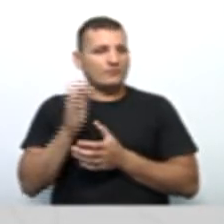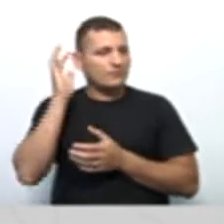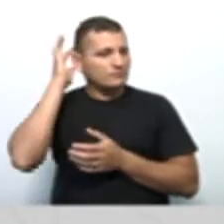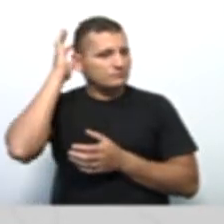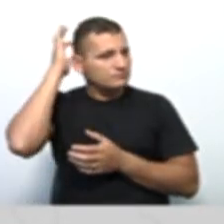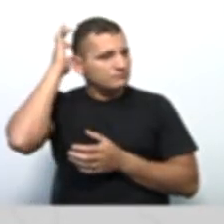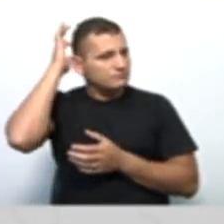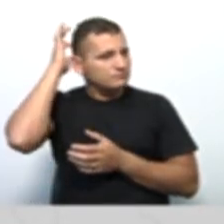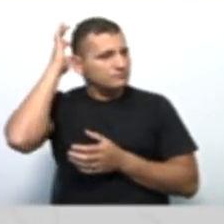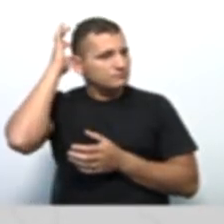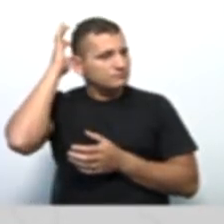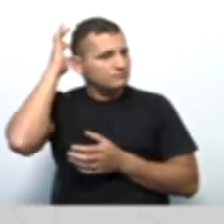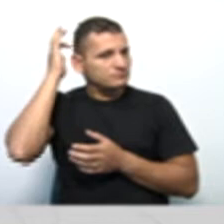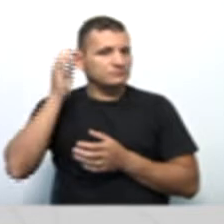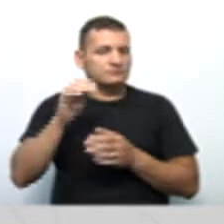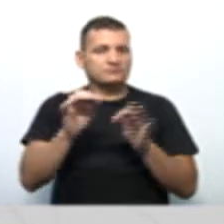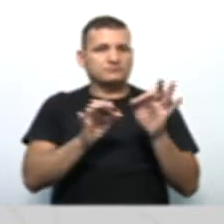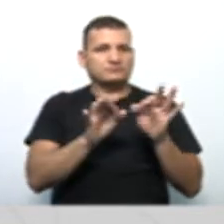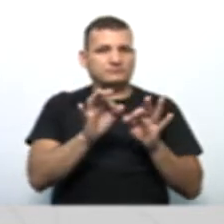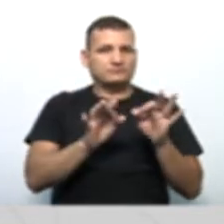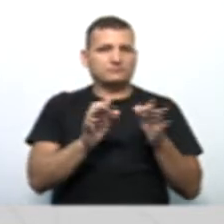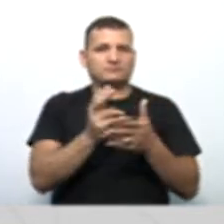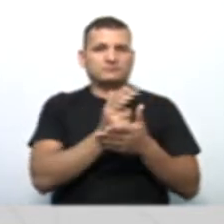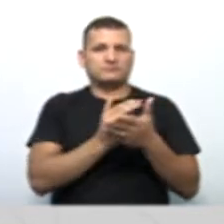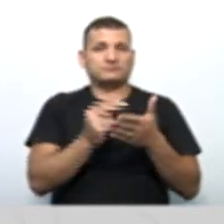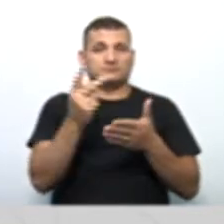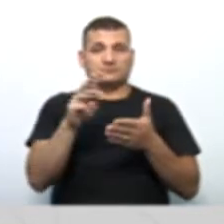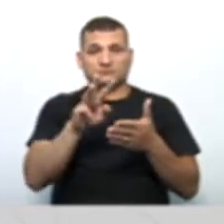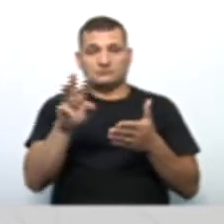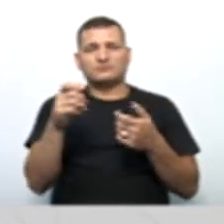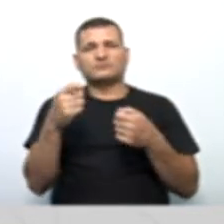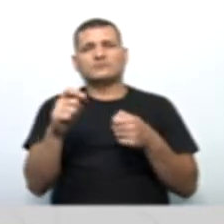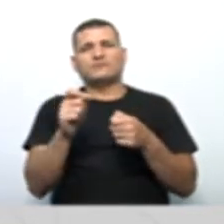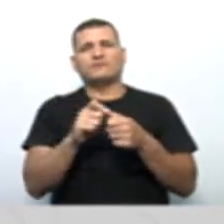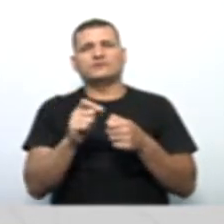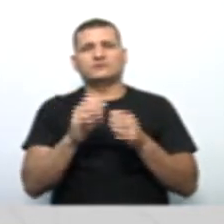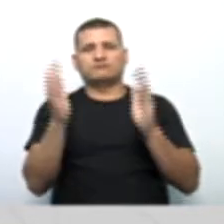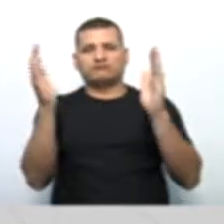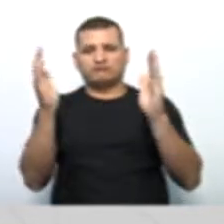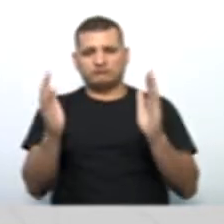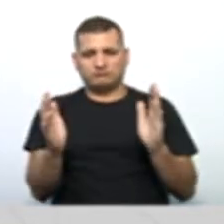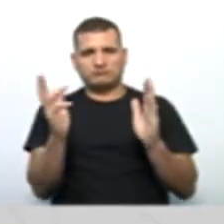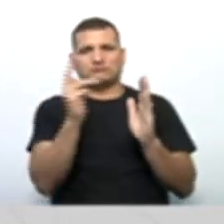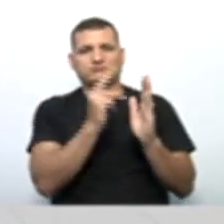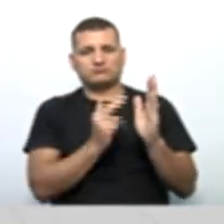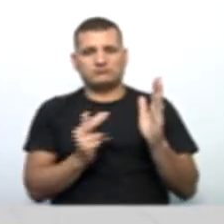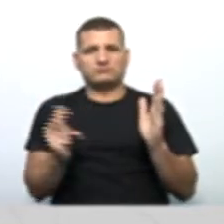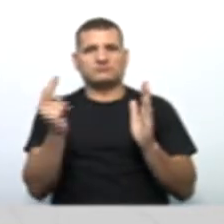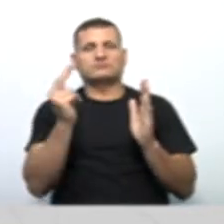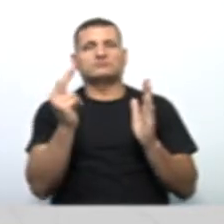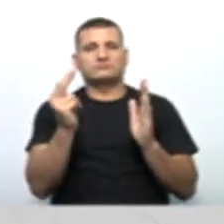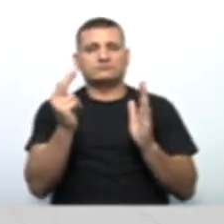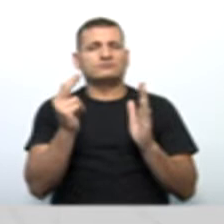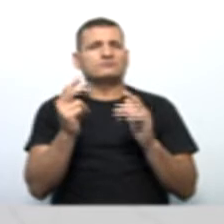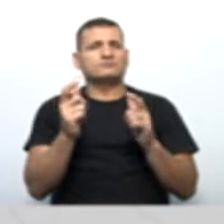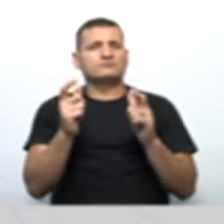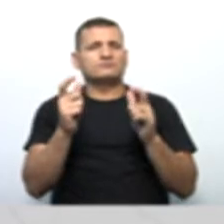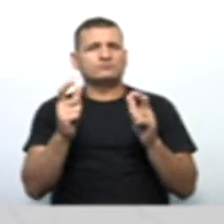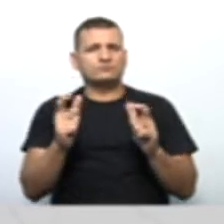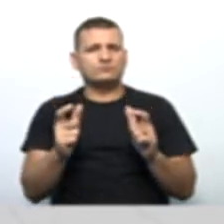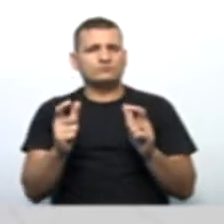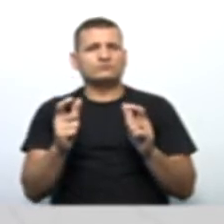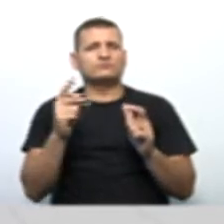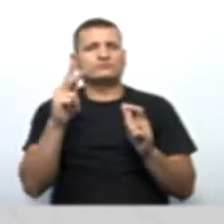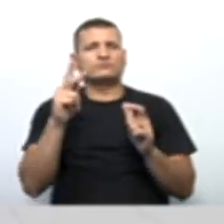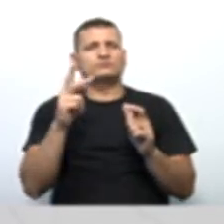antes de modelar o seu site você precisa fazer um live frame que a gente vai fazer jajá e para decidir onde você vai ficar cada segmento